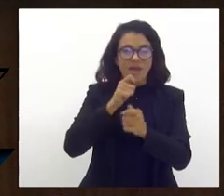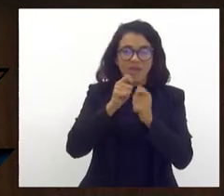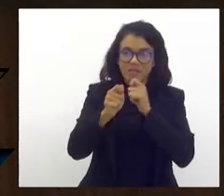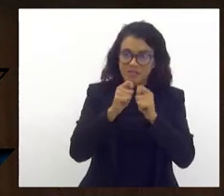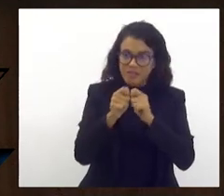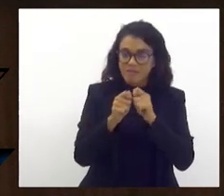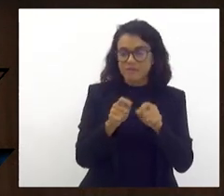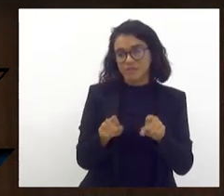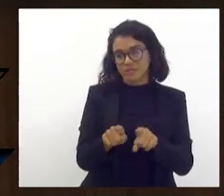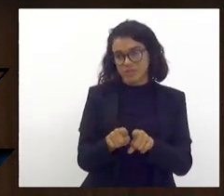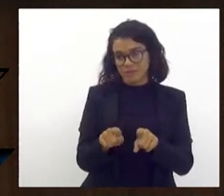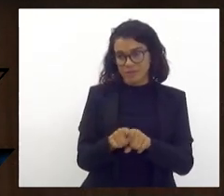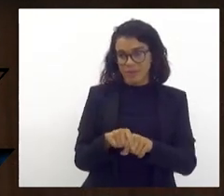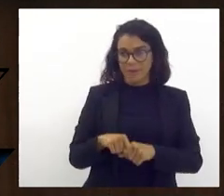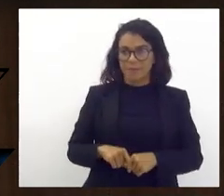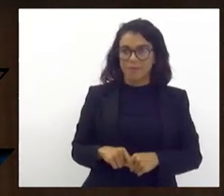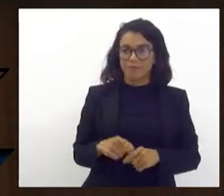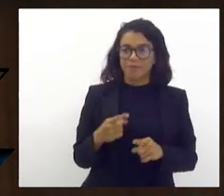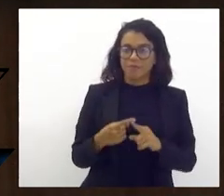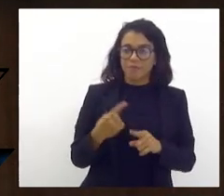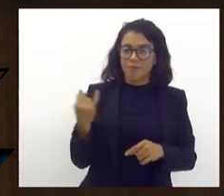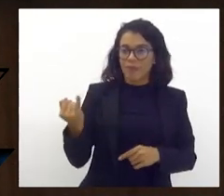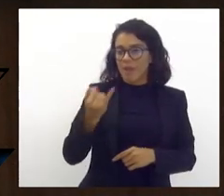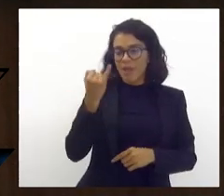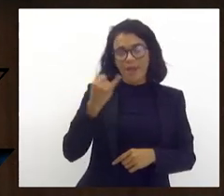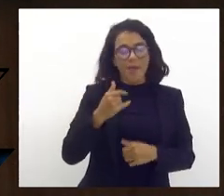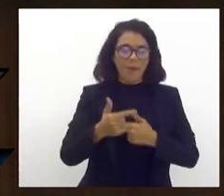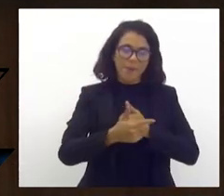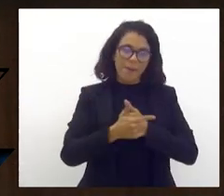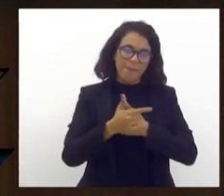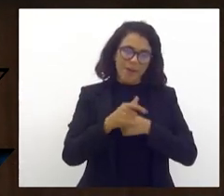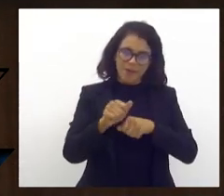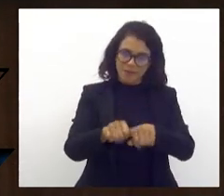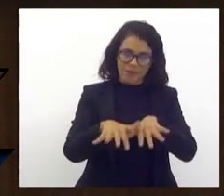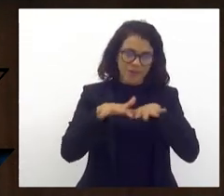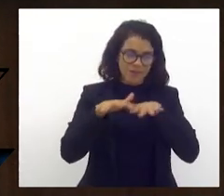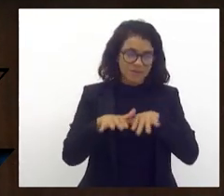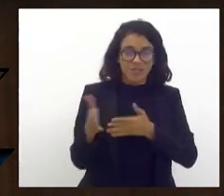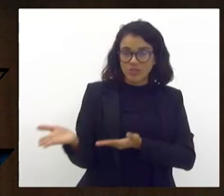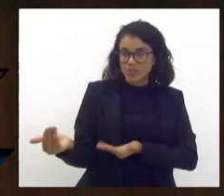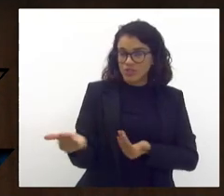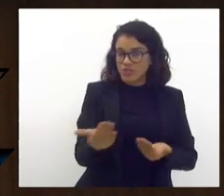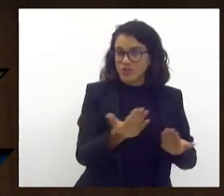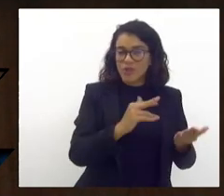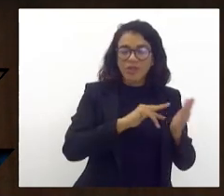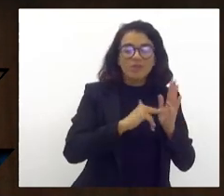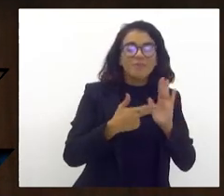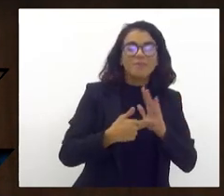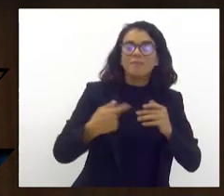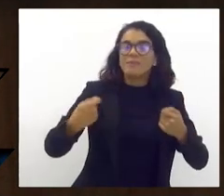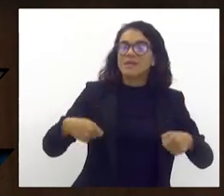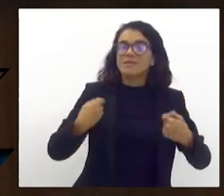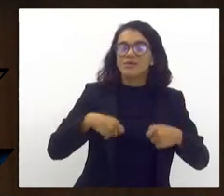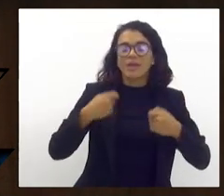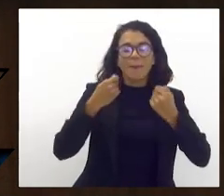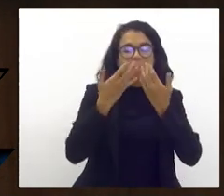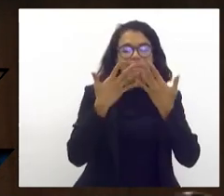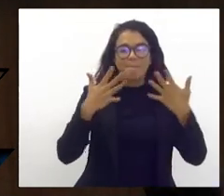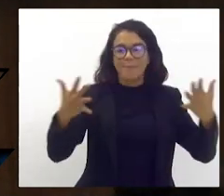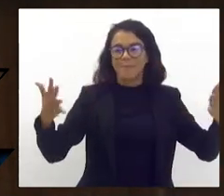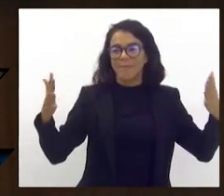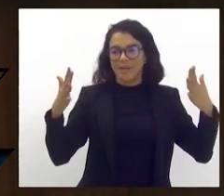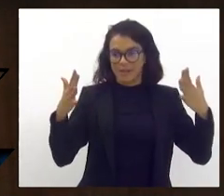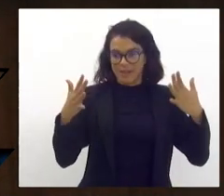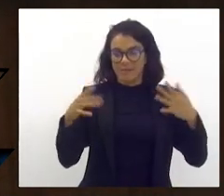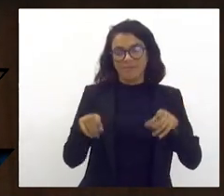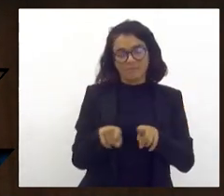sobre a FLUP, porque eu acho que isso é fundamental, é o papel da Assembleia. Juventude é para brilhar, não é para morrer. E a FLUP